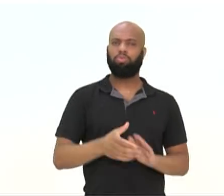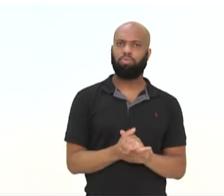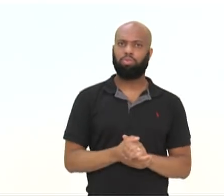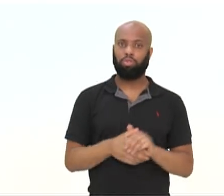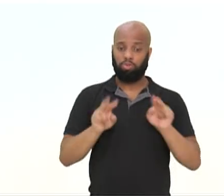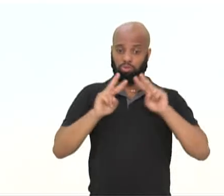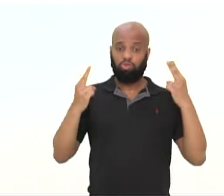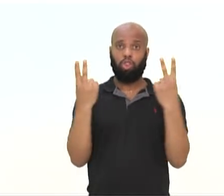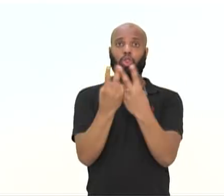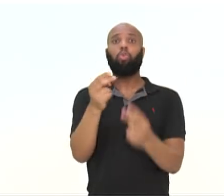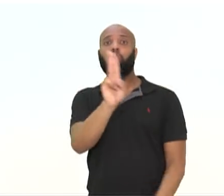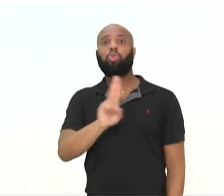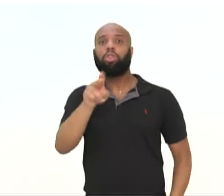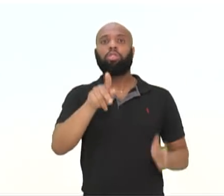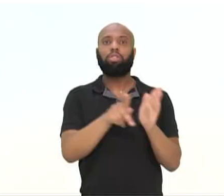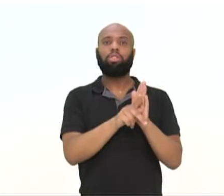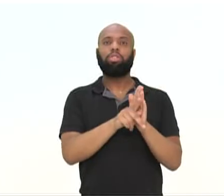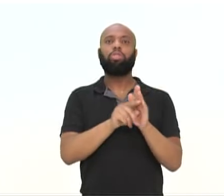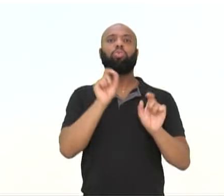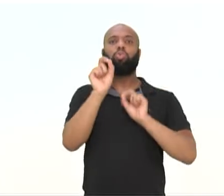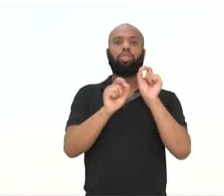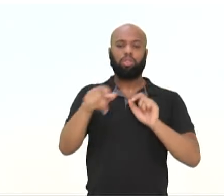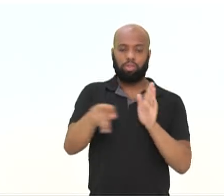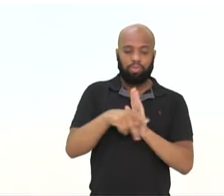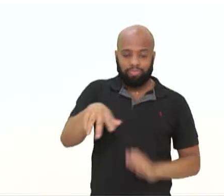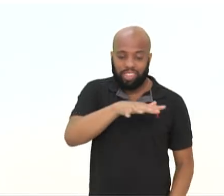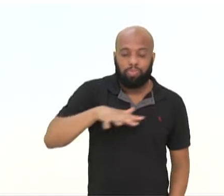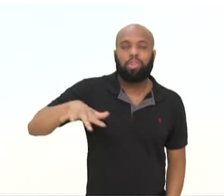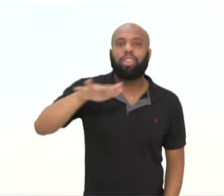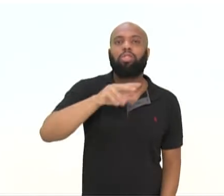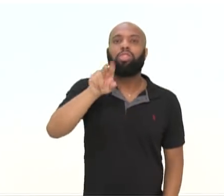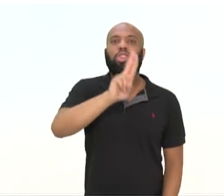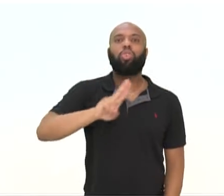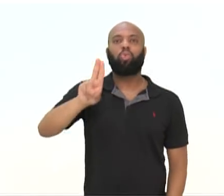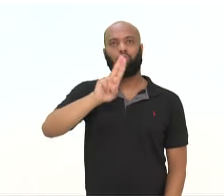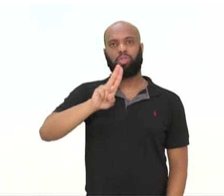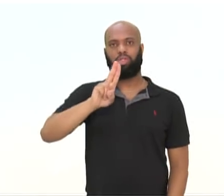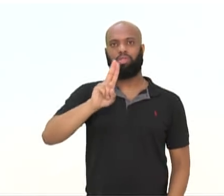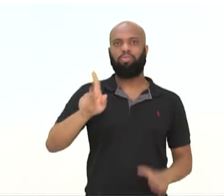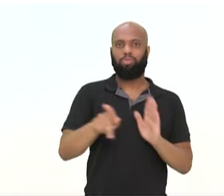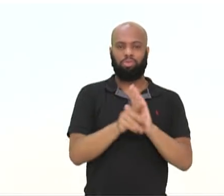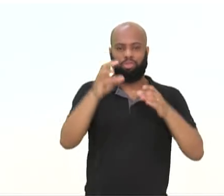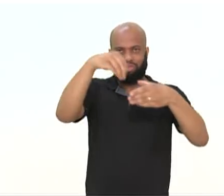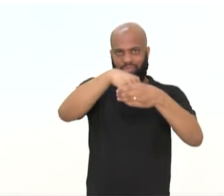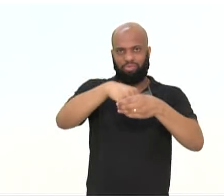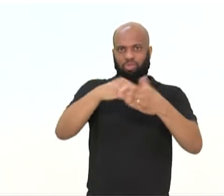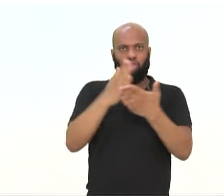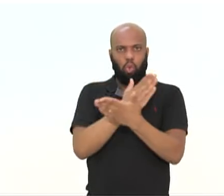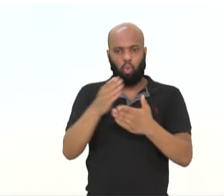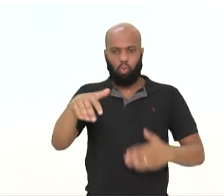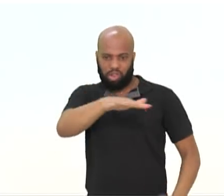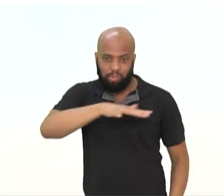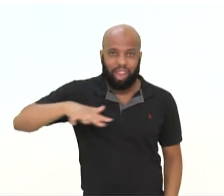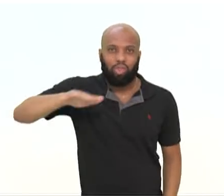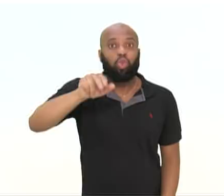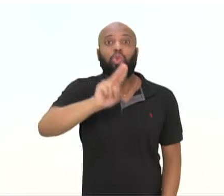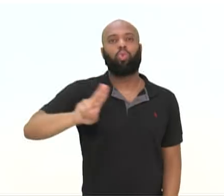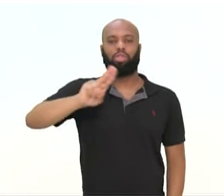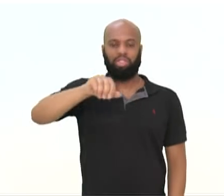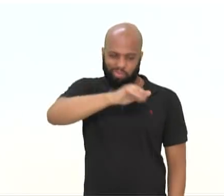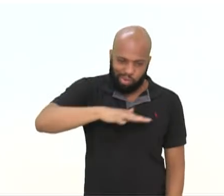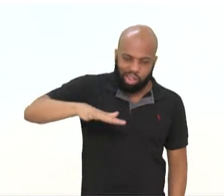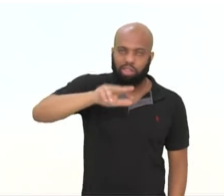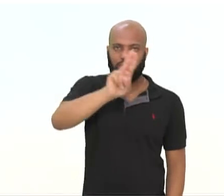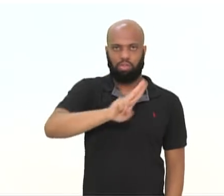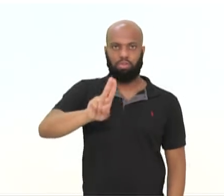Volume é uma grandeza que mede o quê? Mede o espaço que um corpo ocupa. Assim, de forma bem grosseira. É o espaço que ele ocupa.